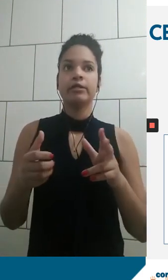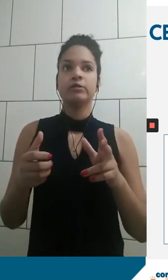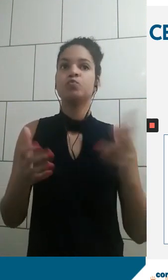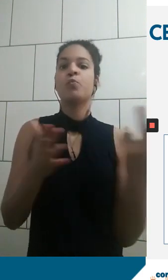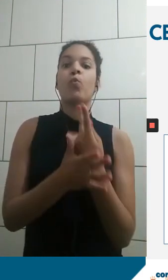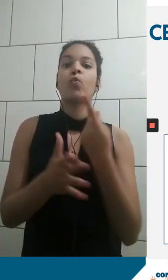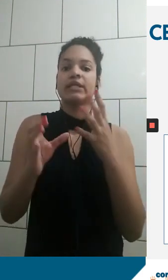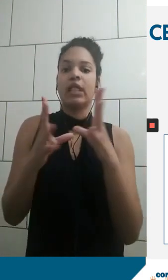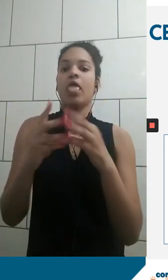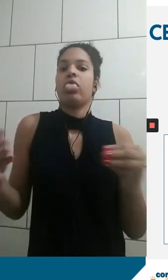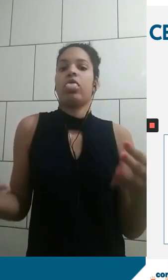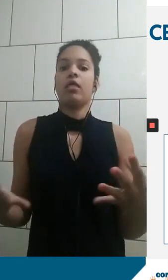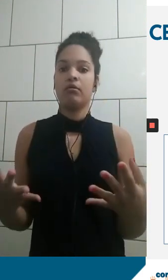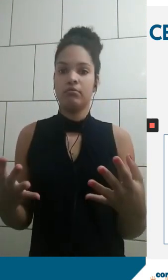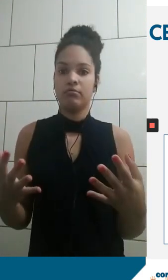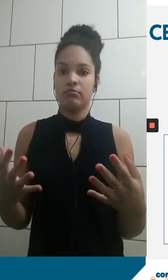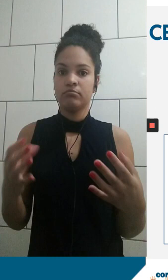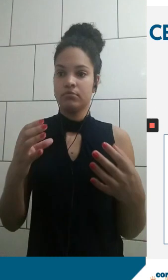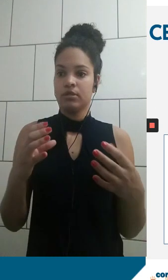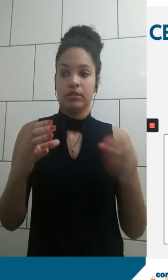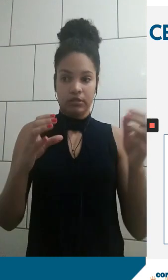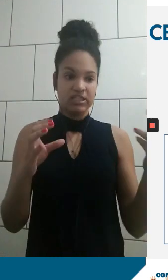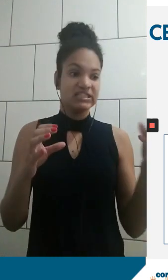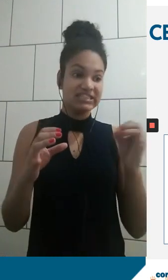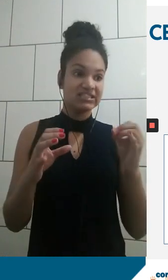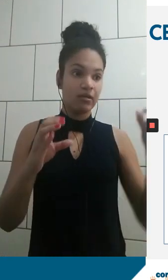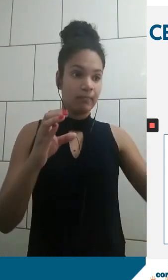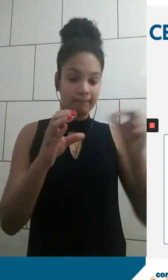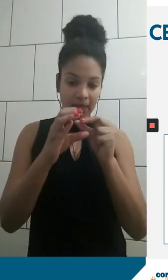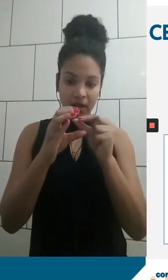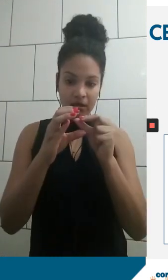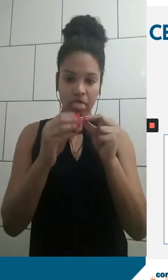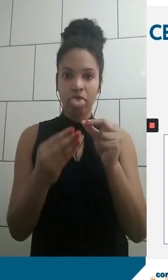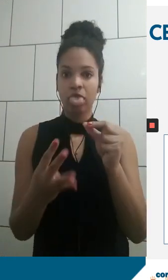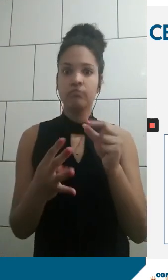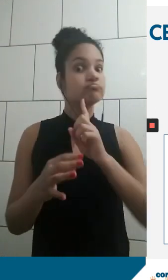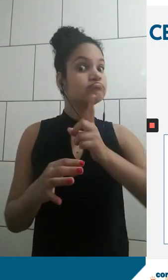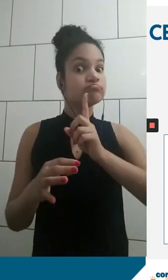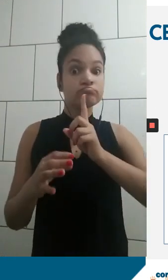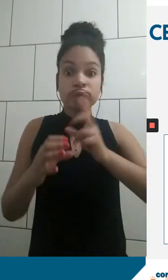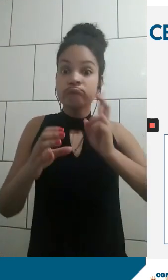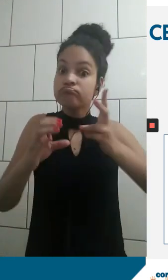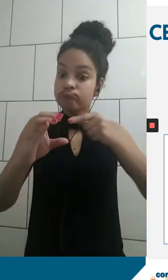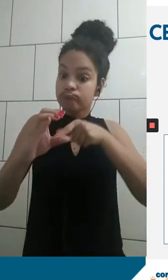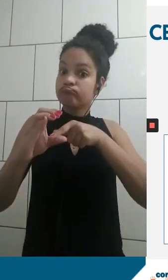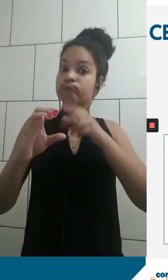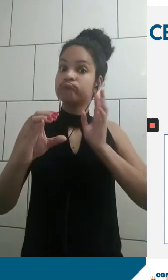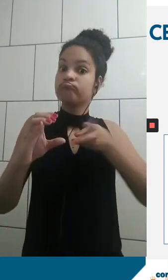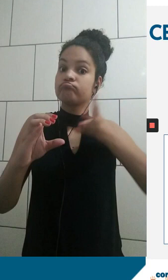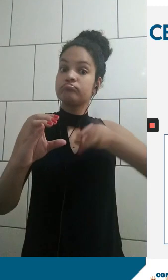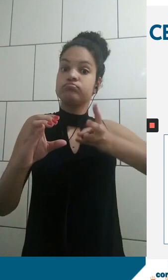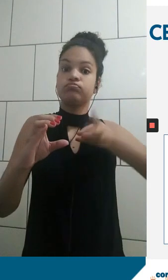livre, ela não é consumida, né? Acho que esse é o termo mais correto. a enzima não é consumida nesse processo, então ela